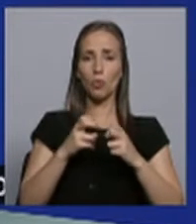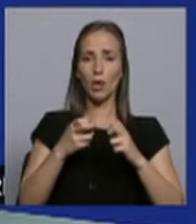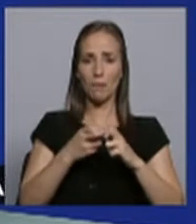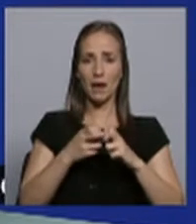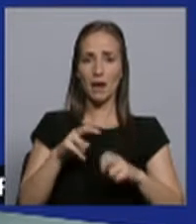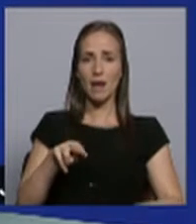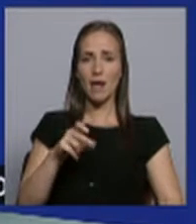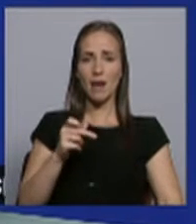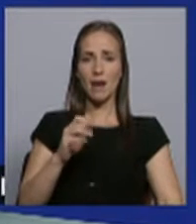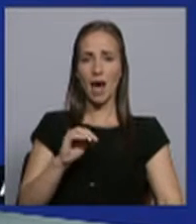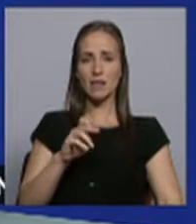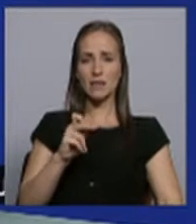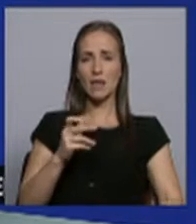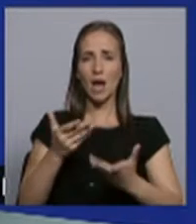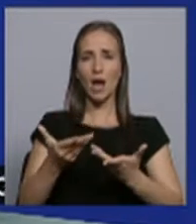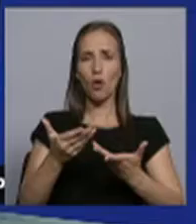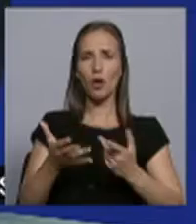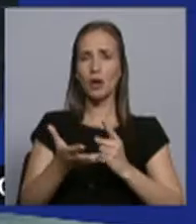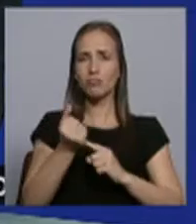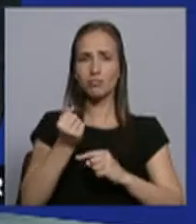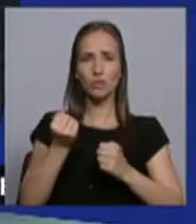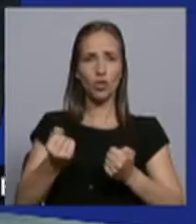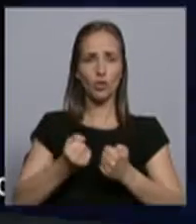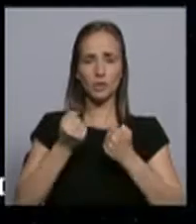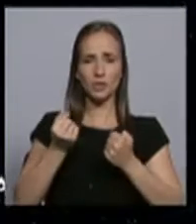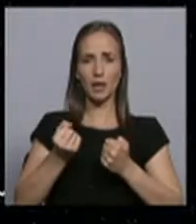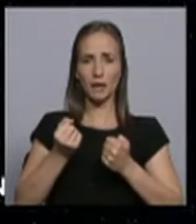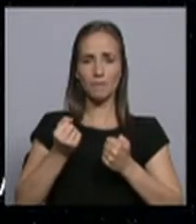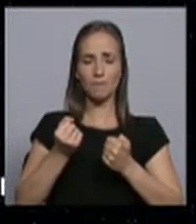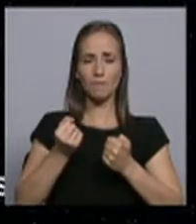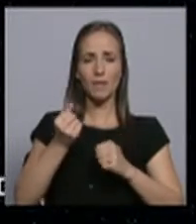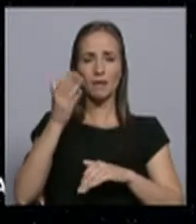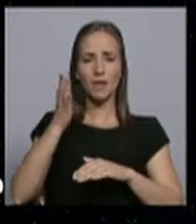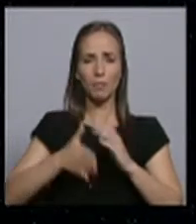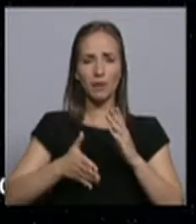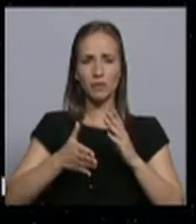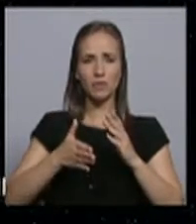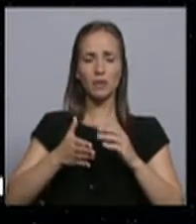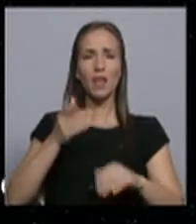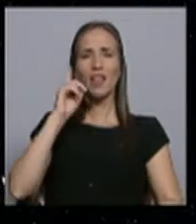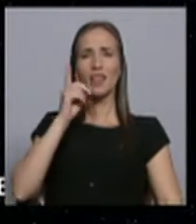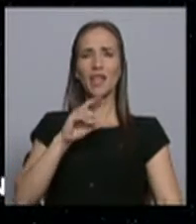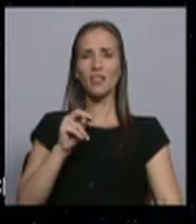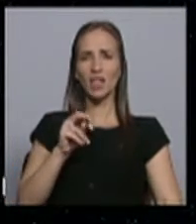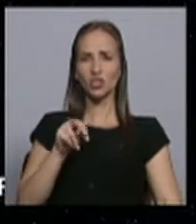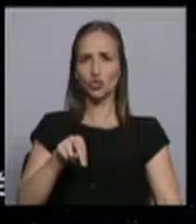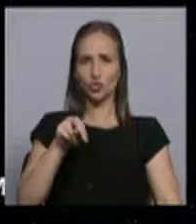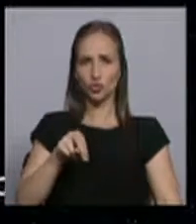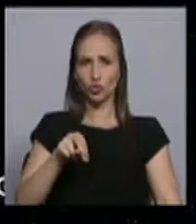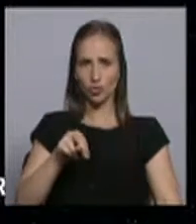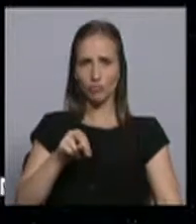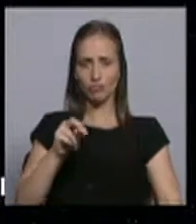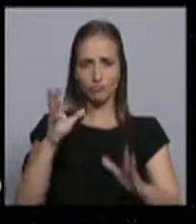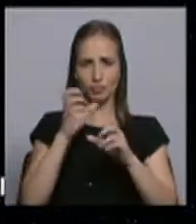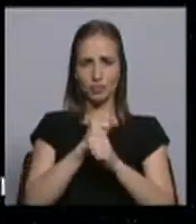neste momento ainda não consegue identificar, ele desligou subitamente a 13 de junho e os astrónomos e os cientistas, os